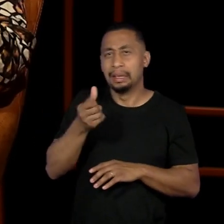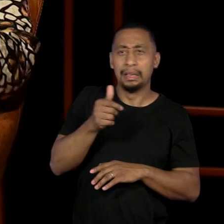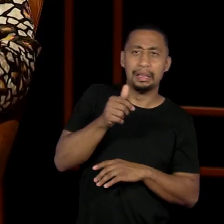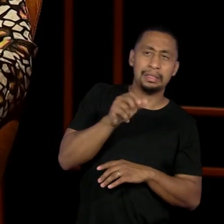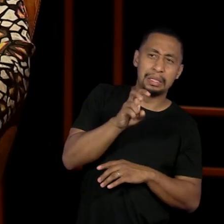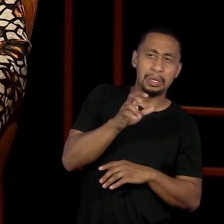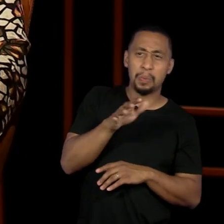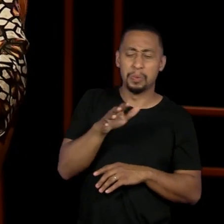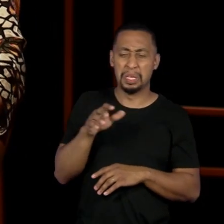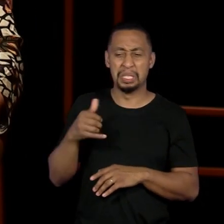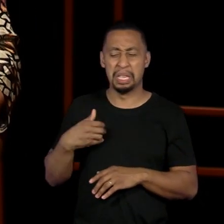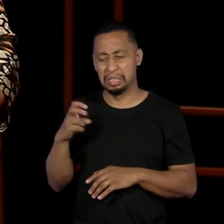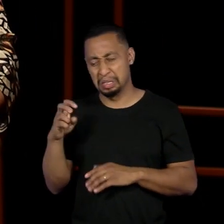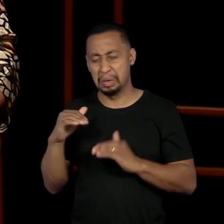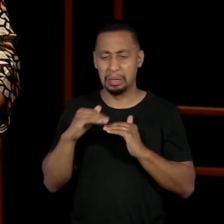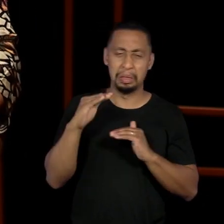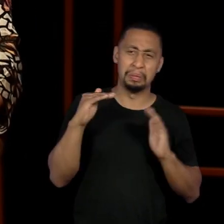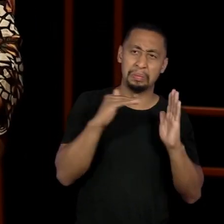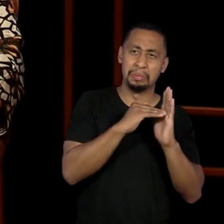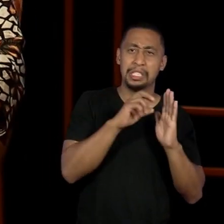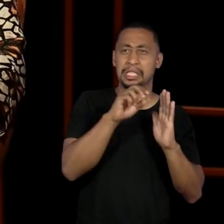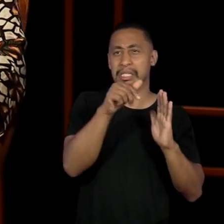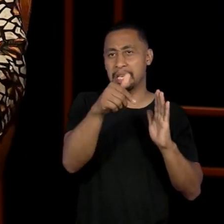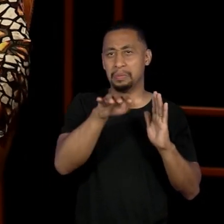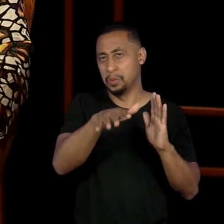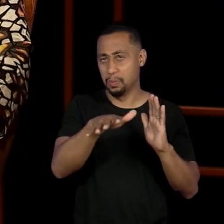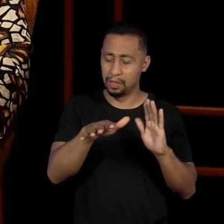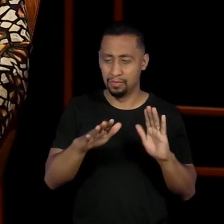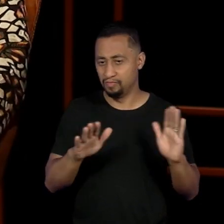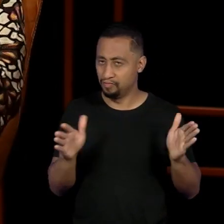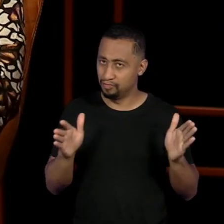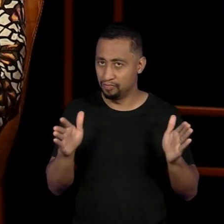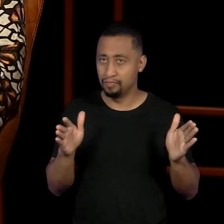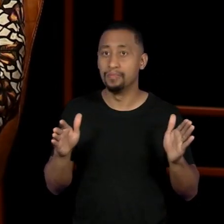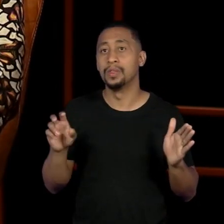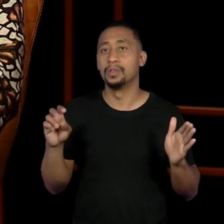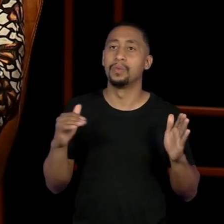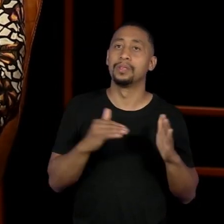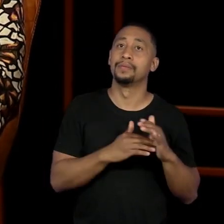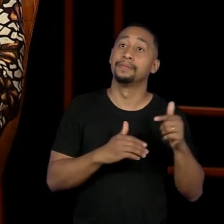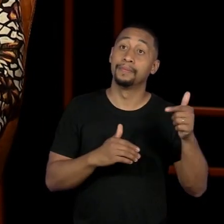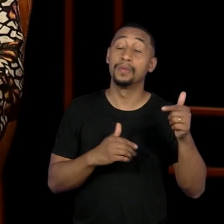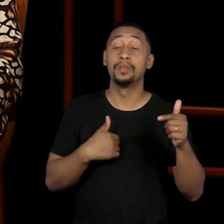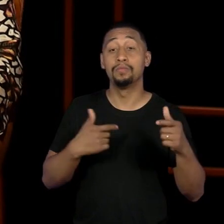é bem ali naquela idade. E eu também fiz o disco.